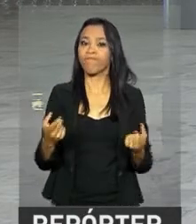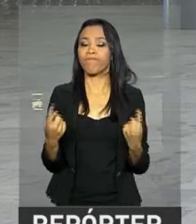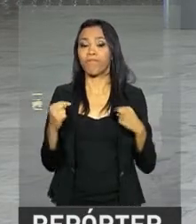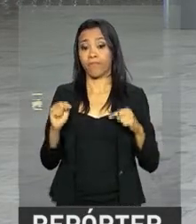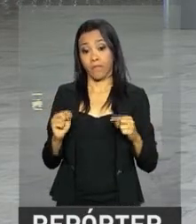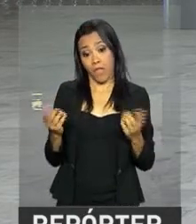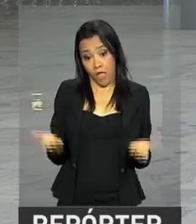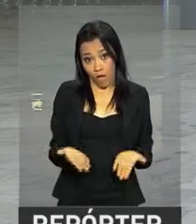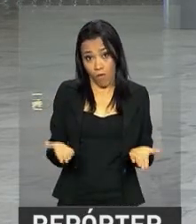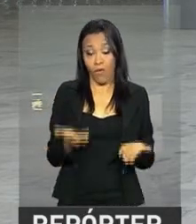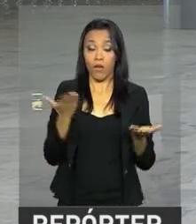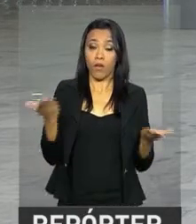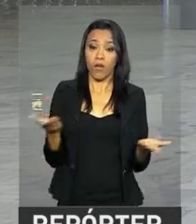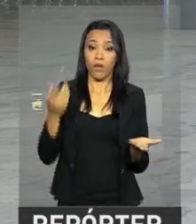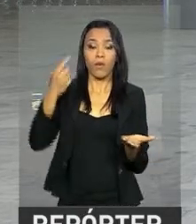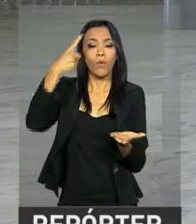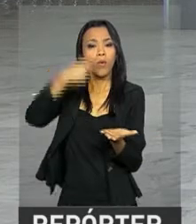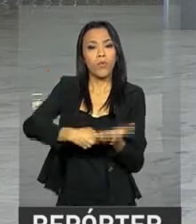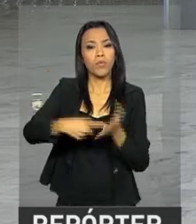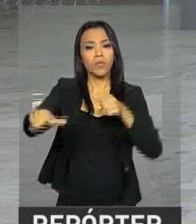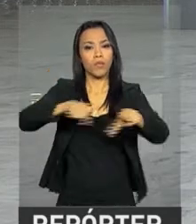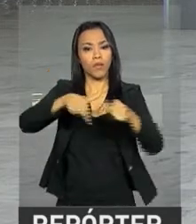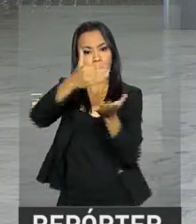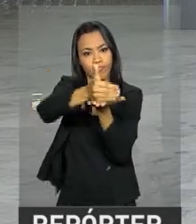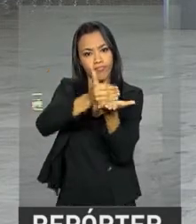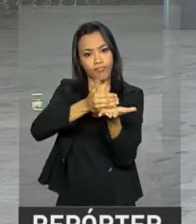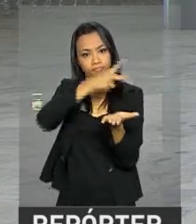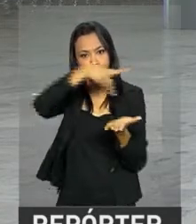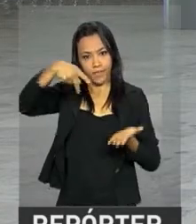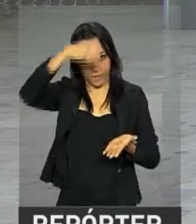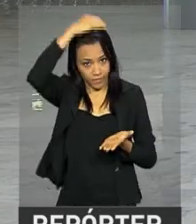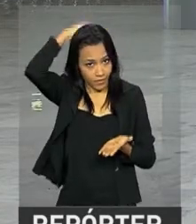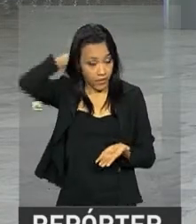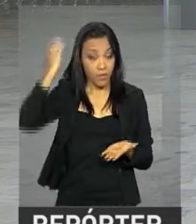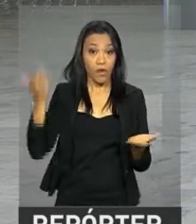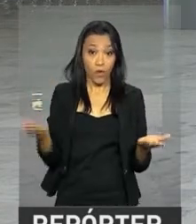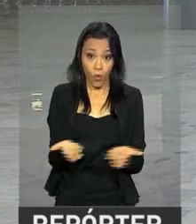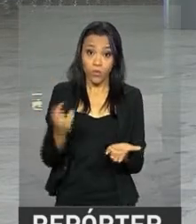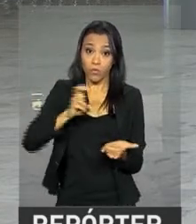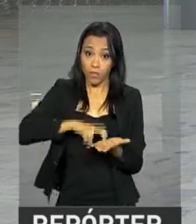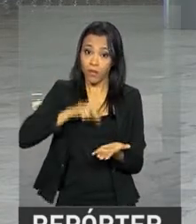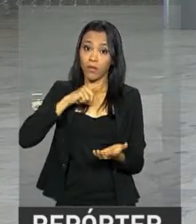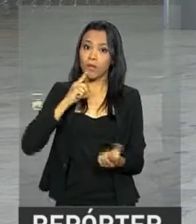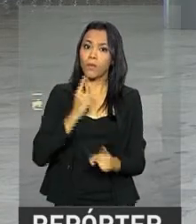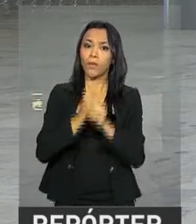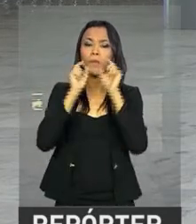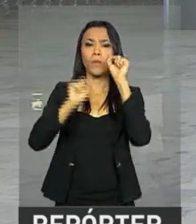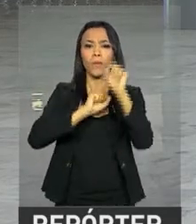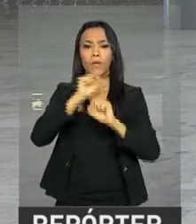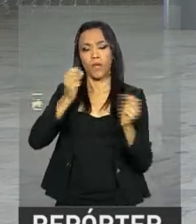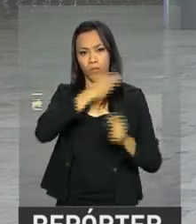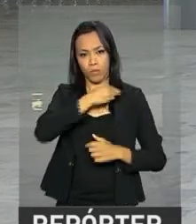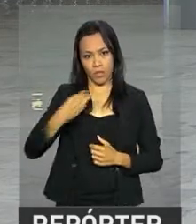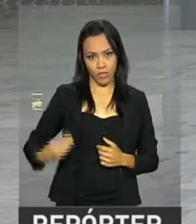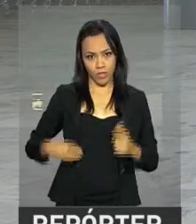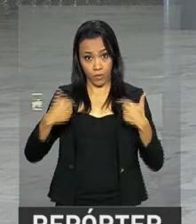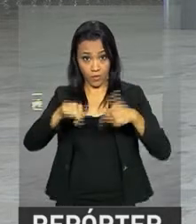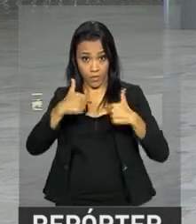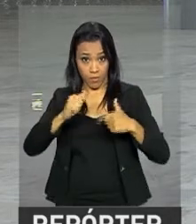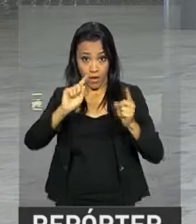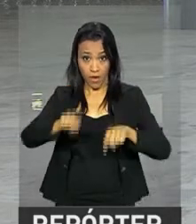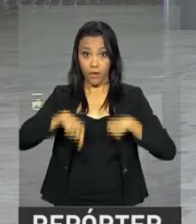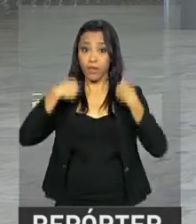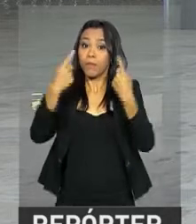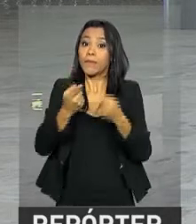falando agora da agenda de hoje aqui no palácio do planalto o presidente michel temer se reúne agora pela manhã com o ministro do trabalho ronaldo nogueira e na